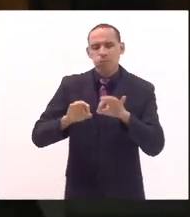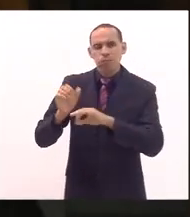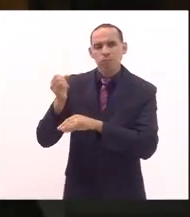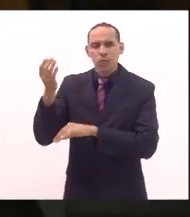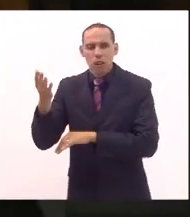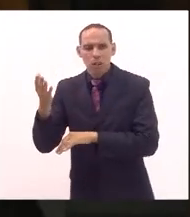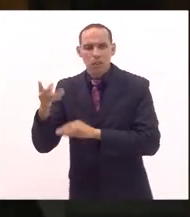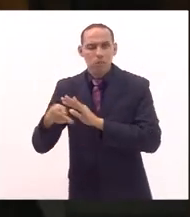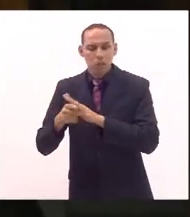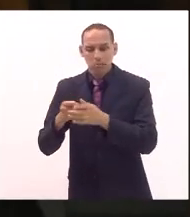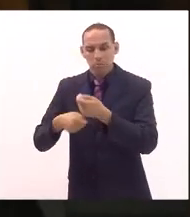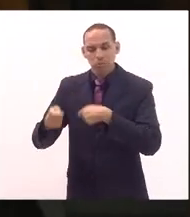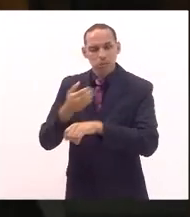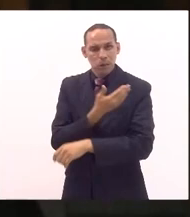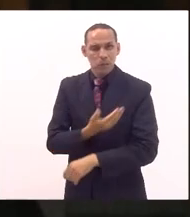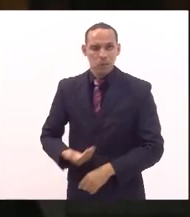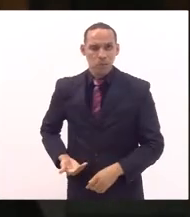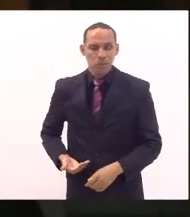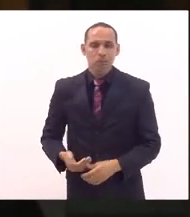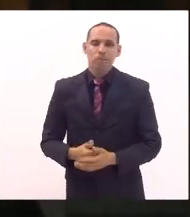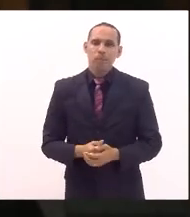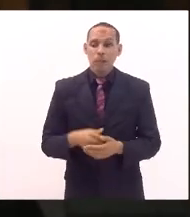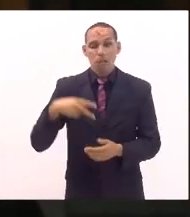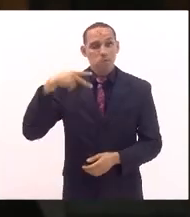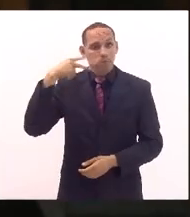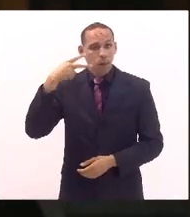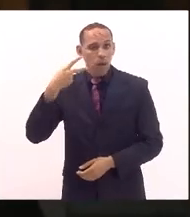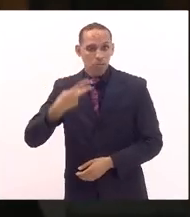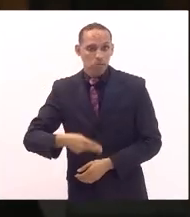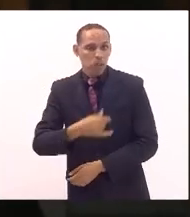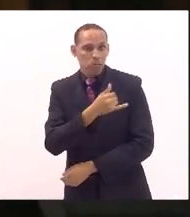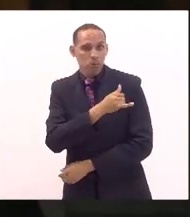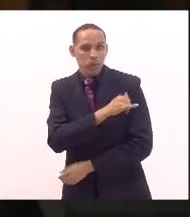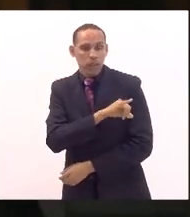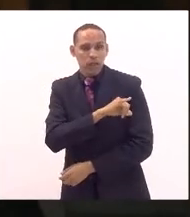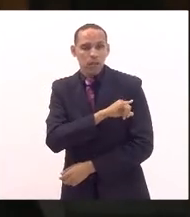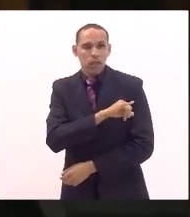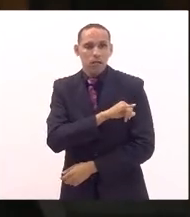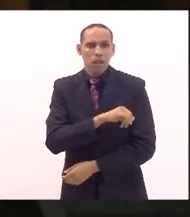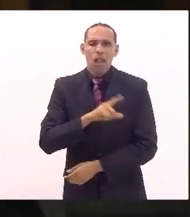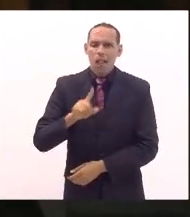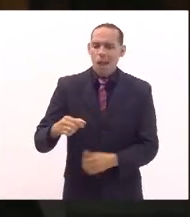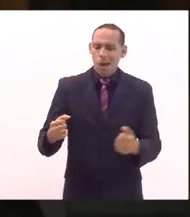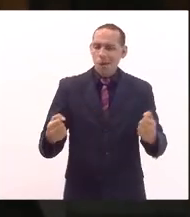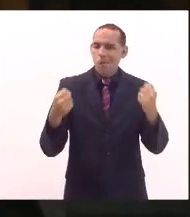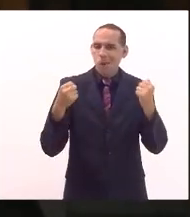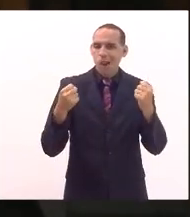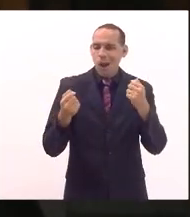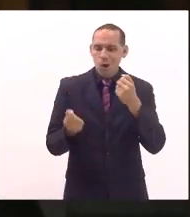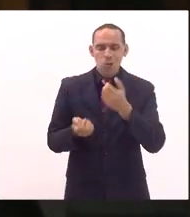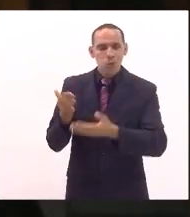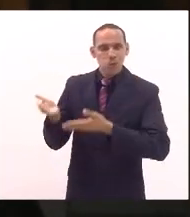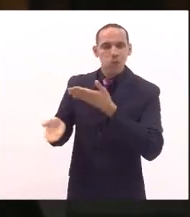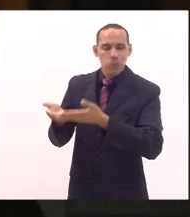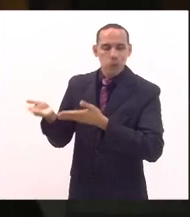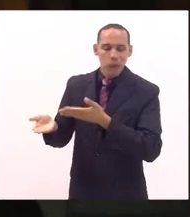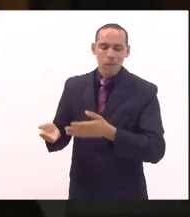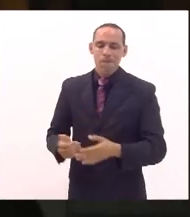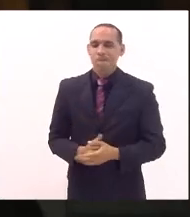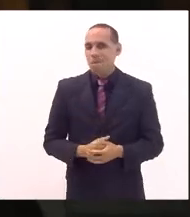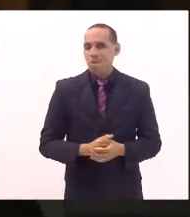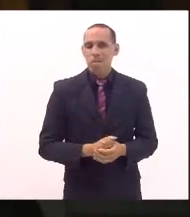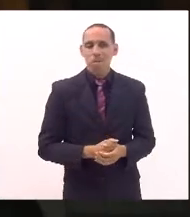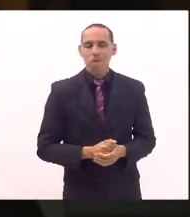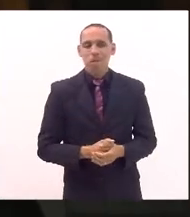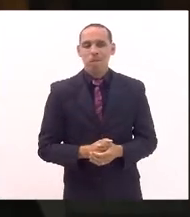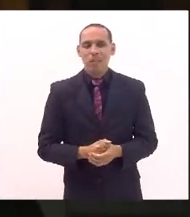da administração pública onde o Parlamento Fluminense é um dos poderes que cuida dessa questão